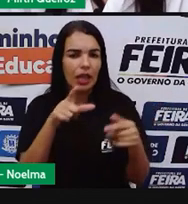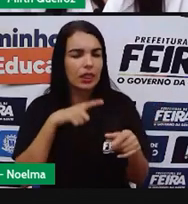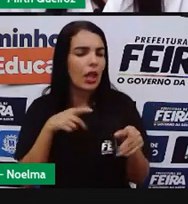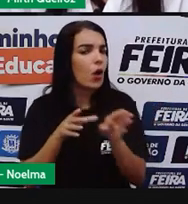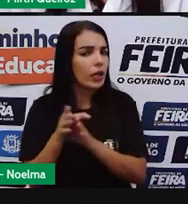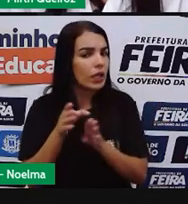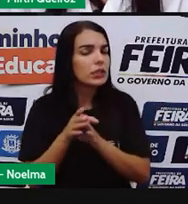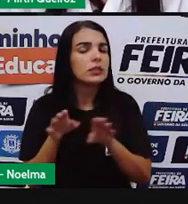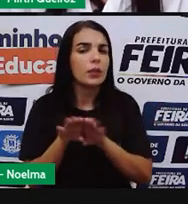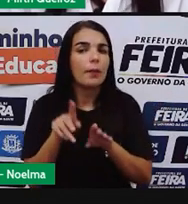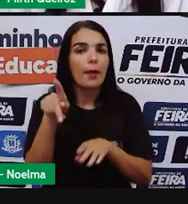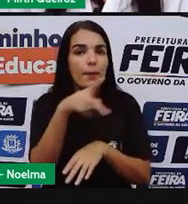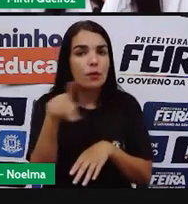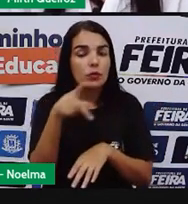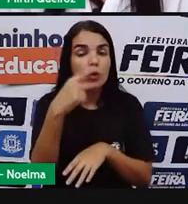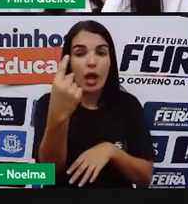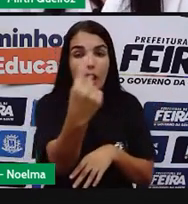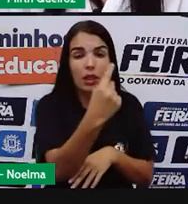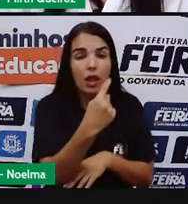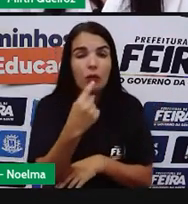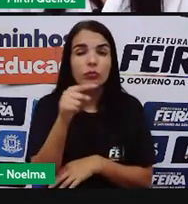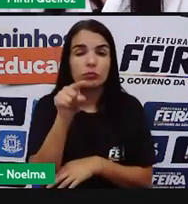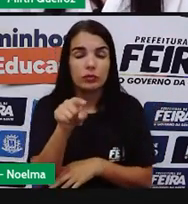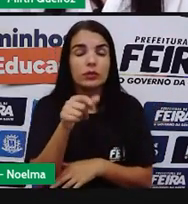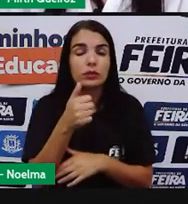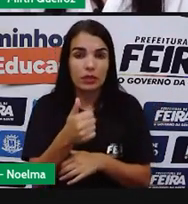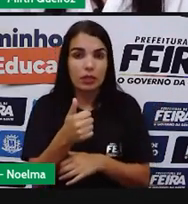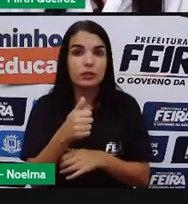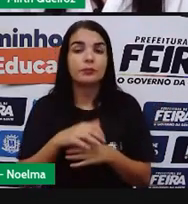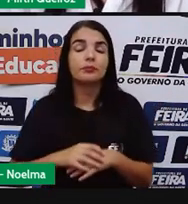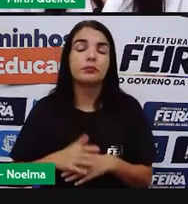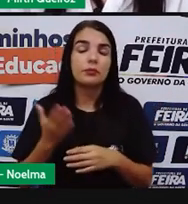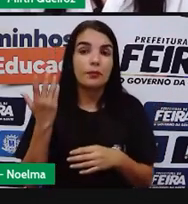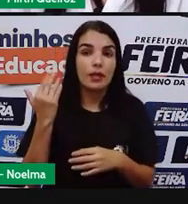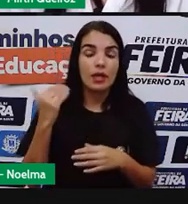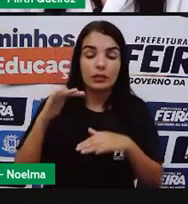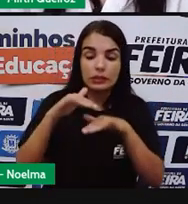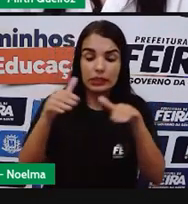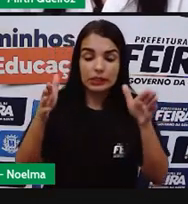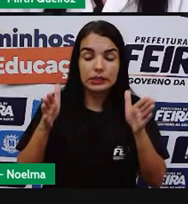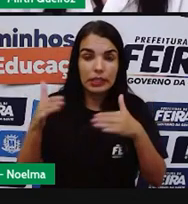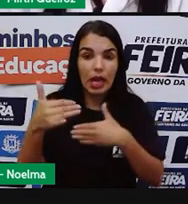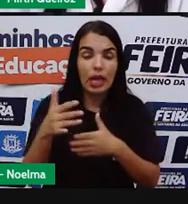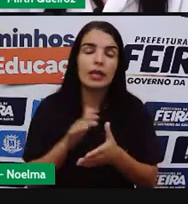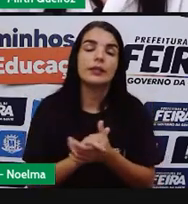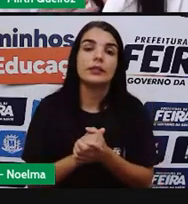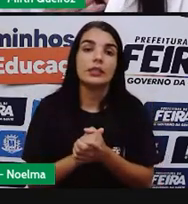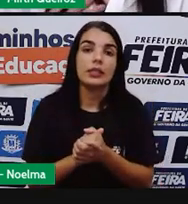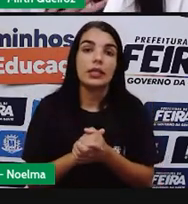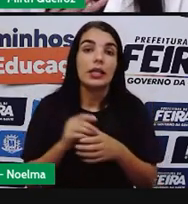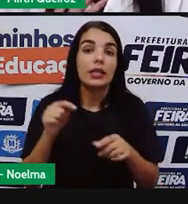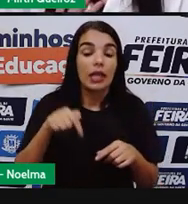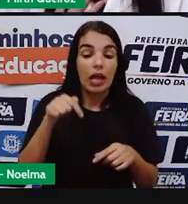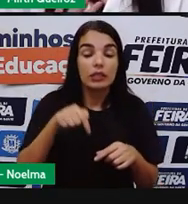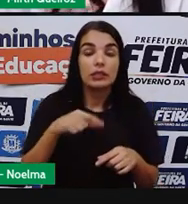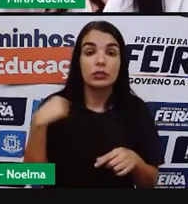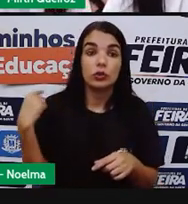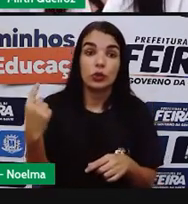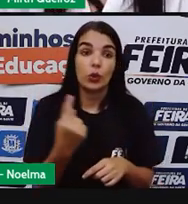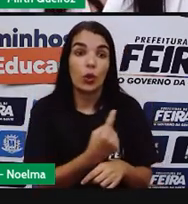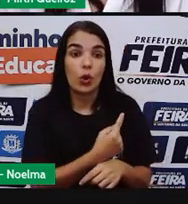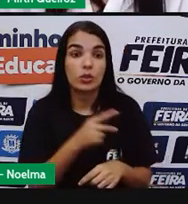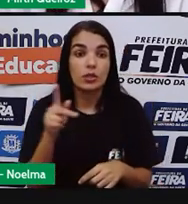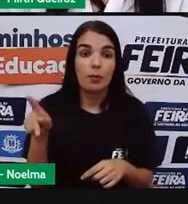dos professores de vocês, professores físicos, né? Os professores que estavam na sala de aula de vocês, e daqui da gente, né,